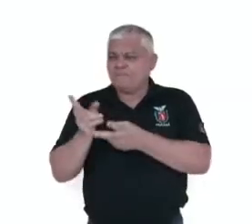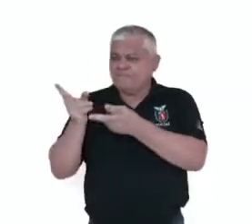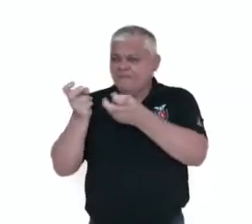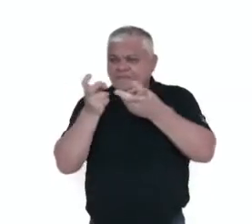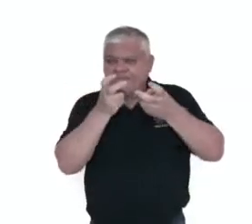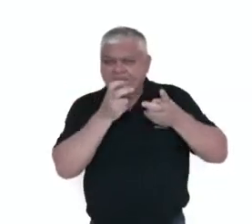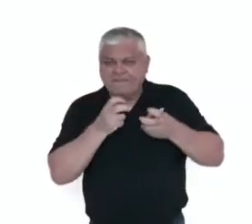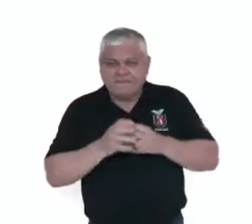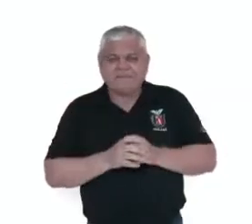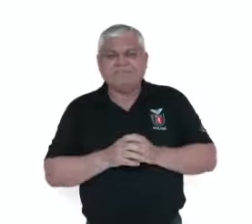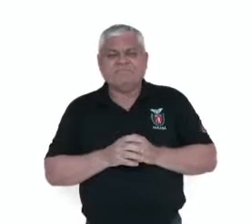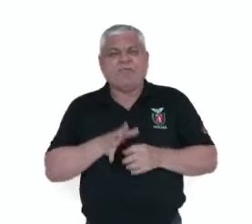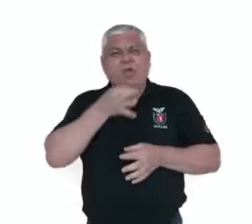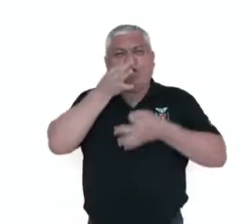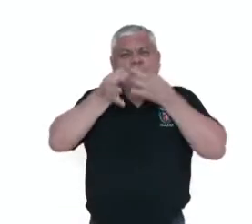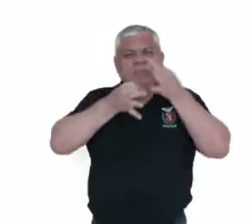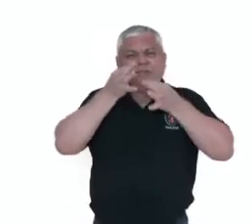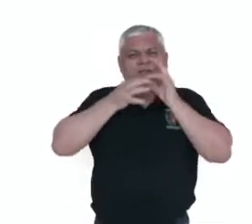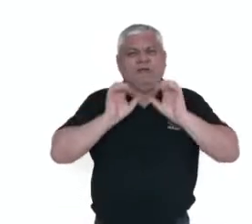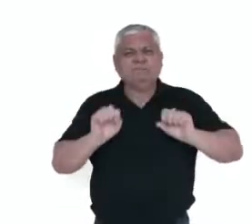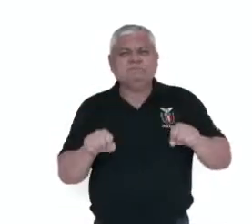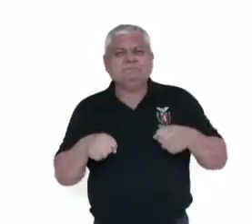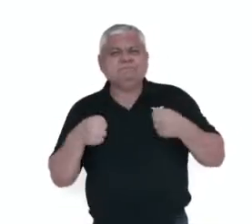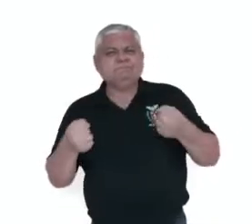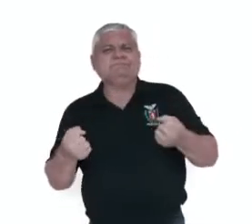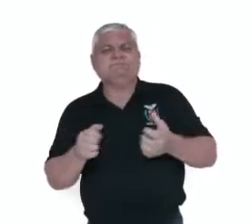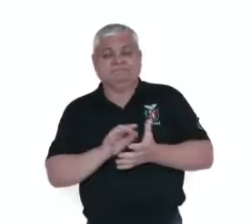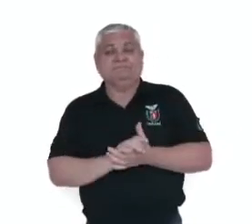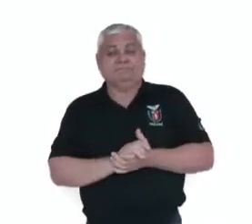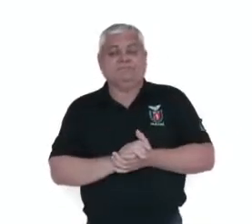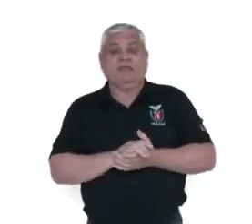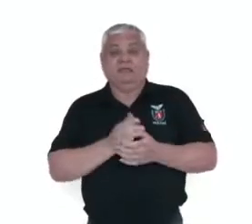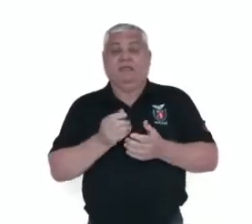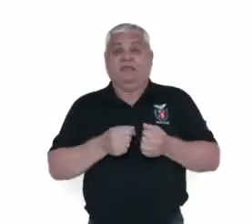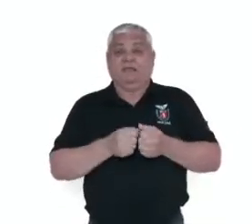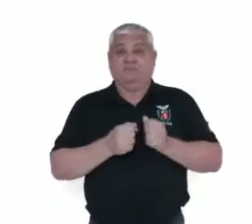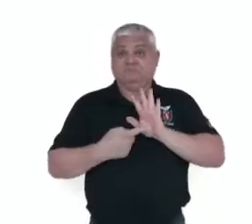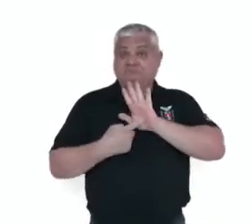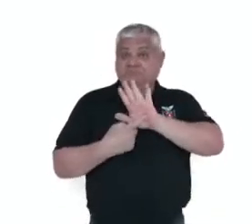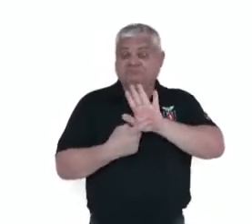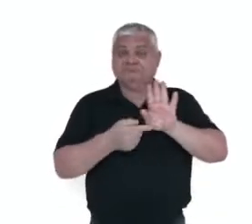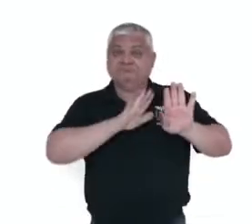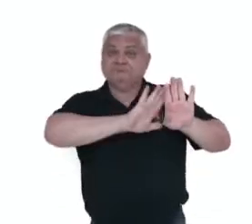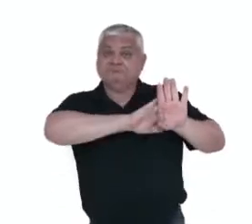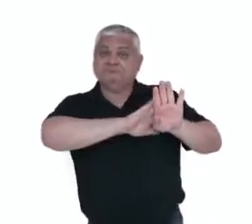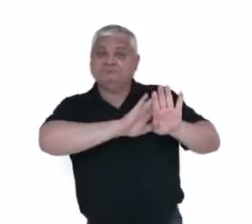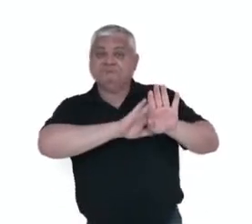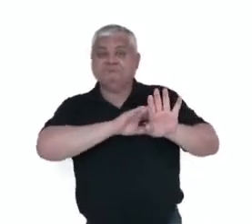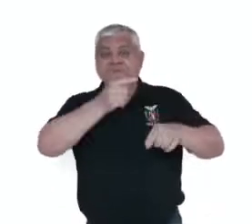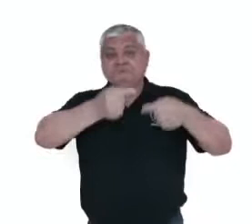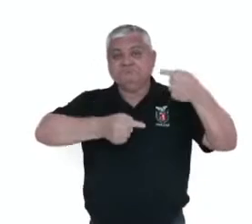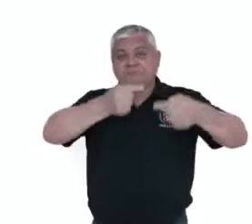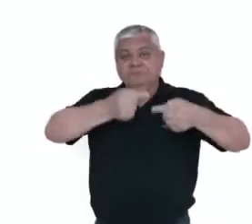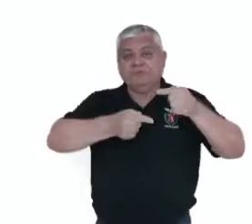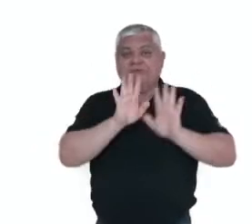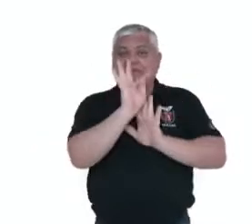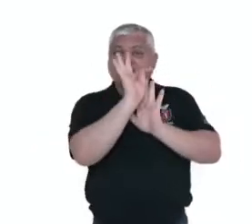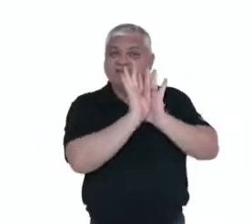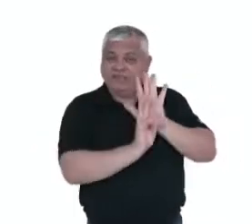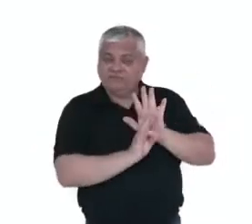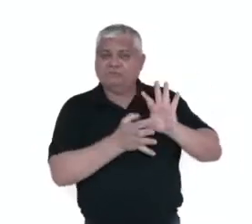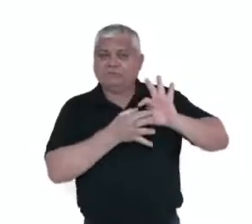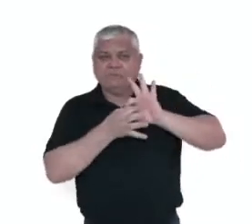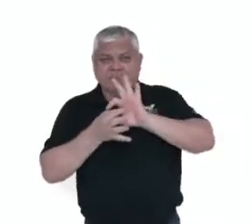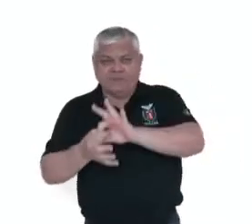teses, opiniões, posicionamentos, explícitos e implícitos, argumentos e contra-argumentos em textos